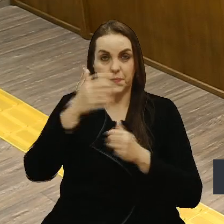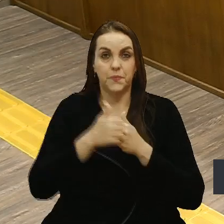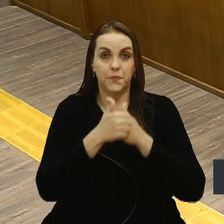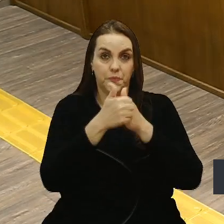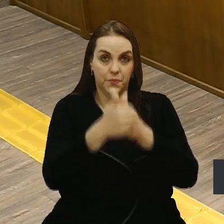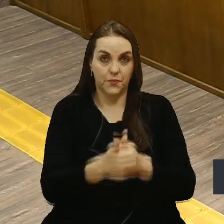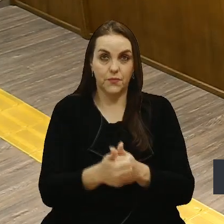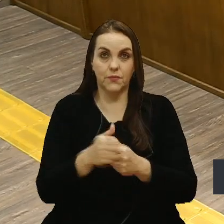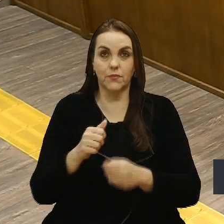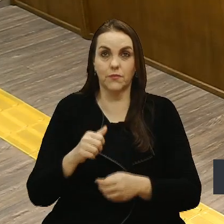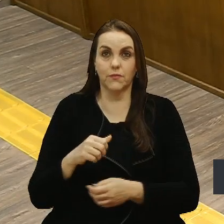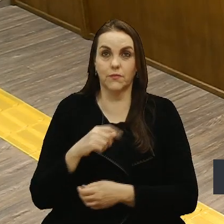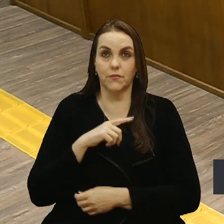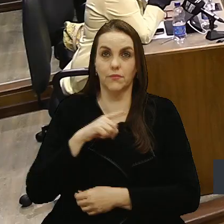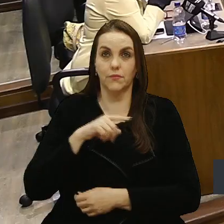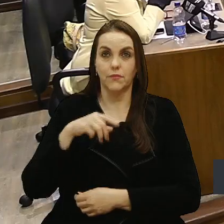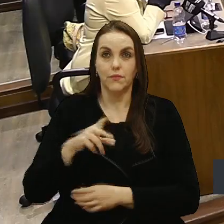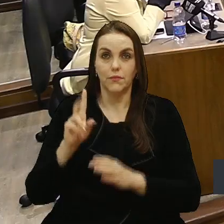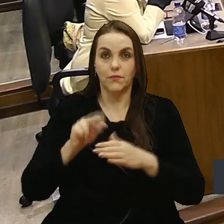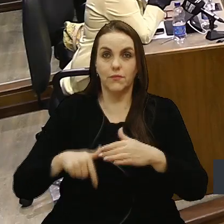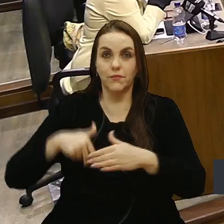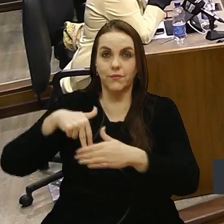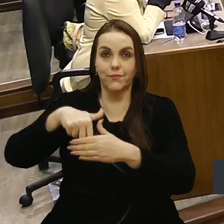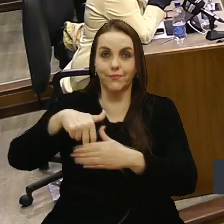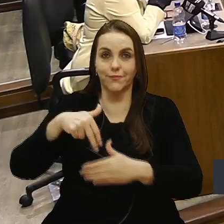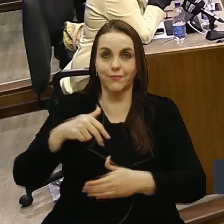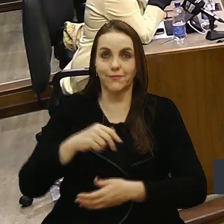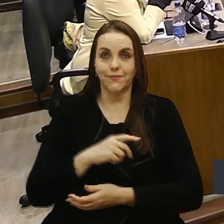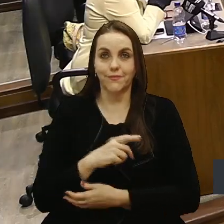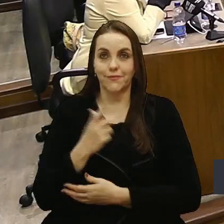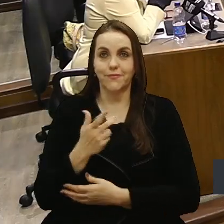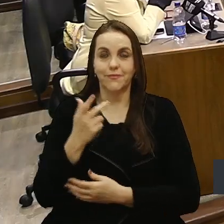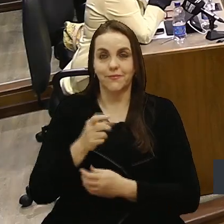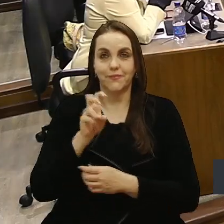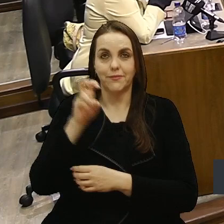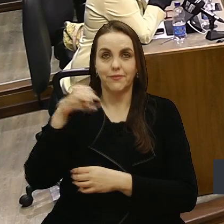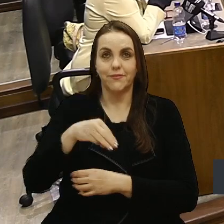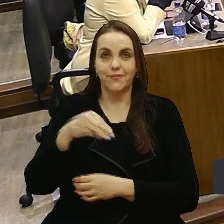a Flor até a tribuna para sua manifestação de até 5 minutos.